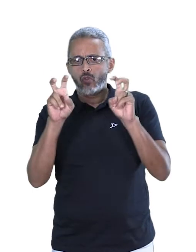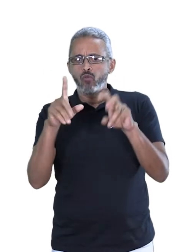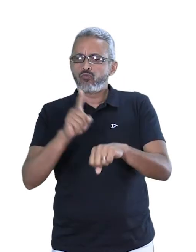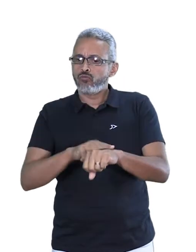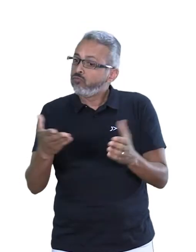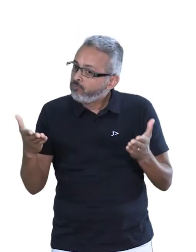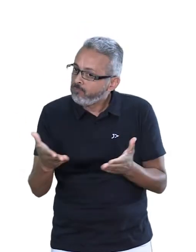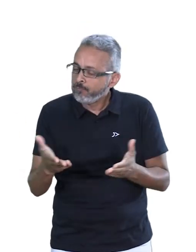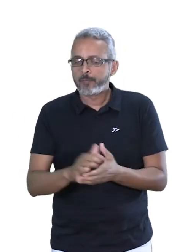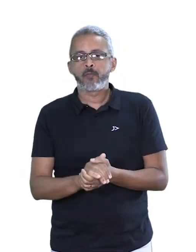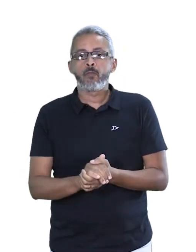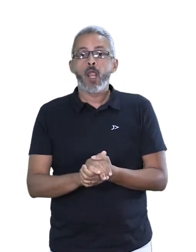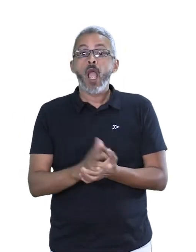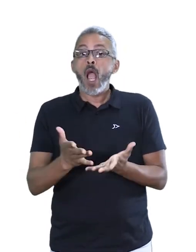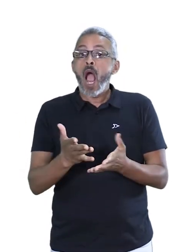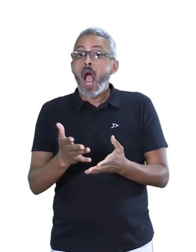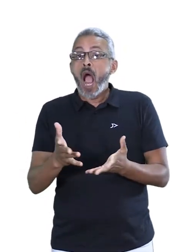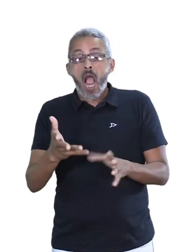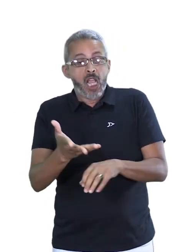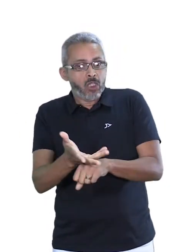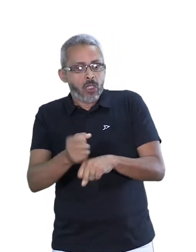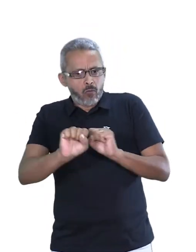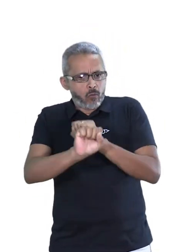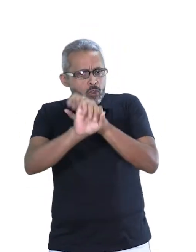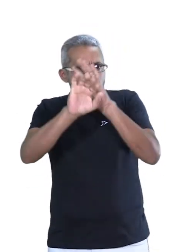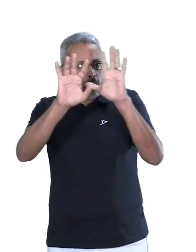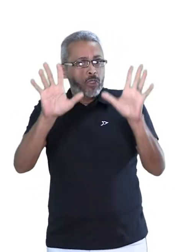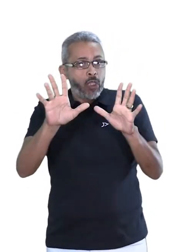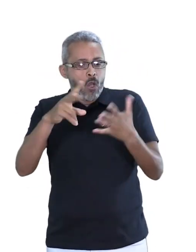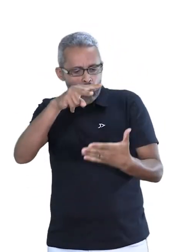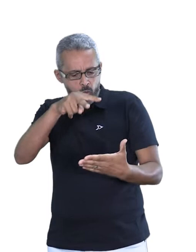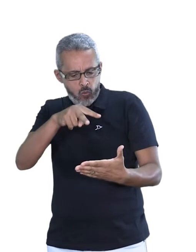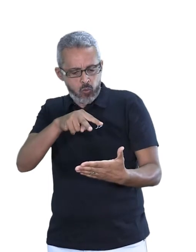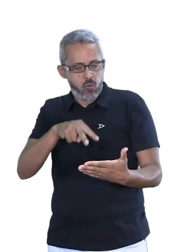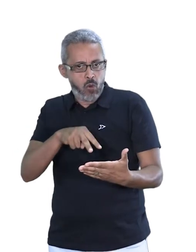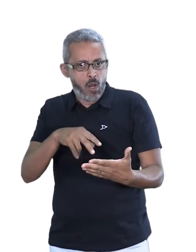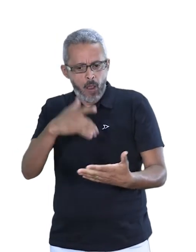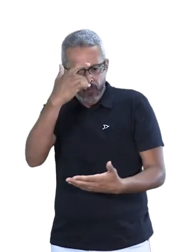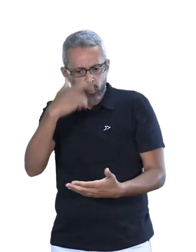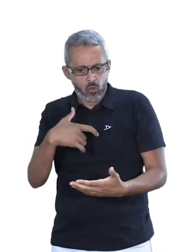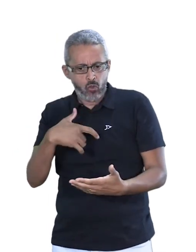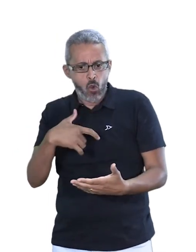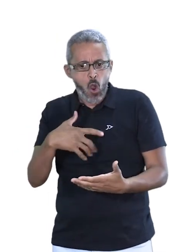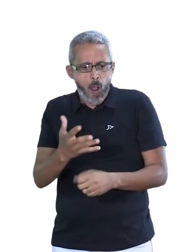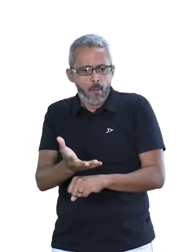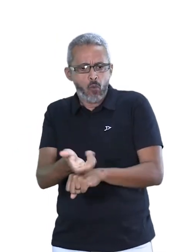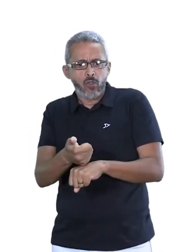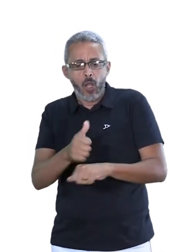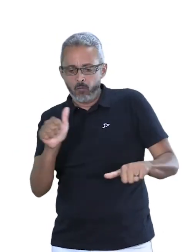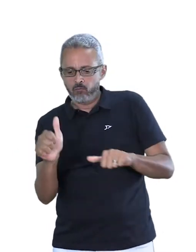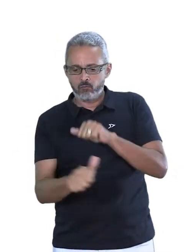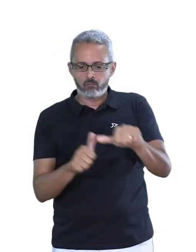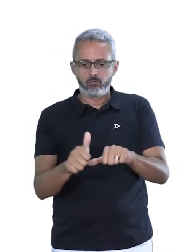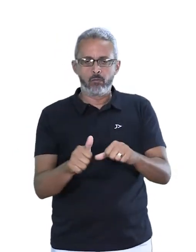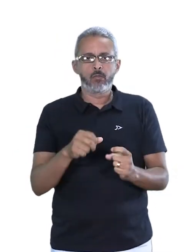atualidade. Possui intenção de esclarecer ou alertar os leitores, persuadi-los, modificando